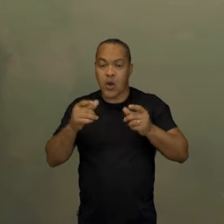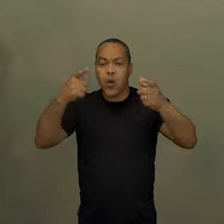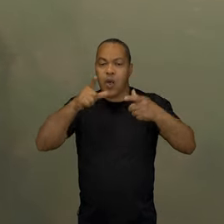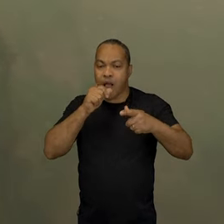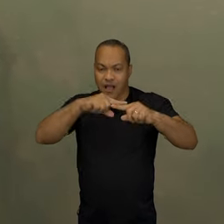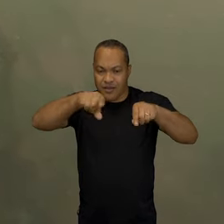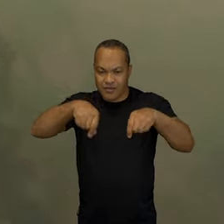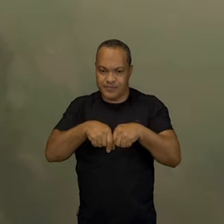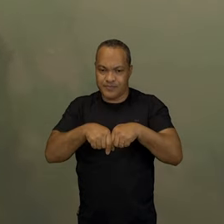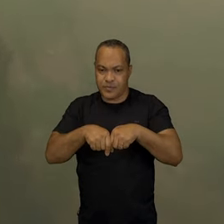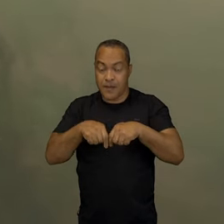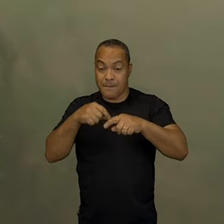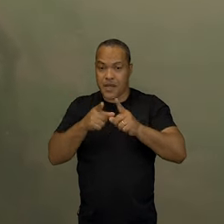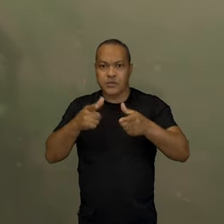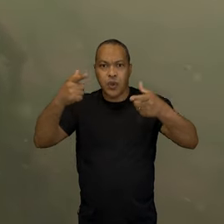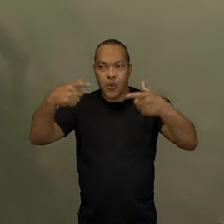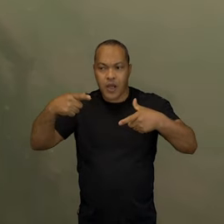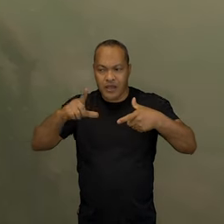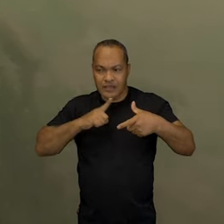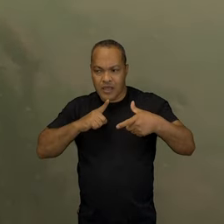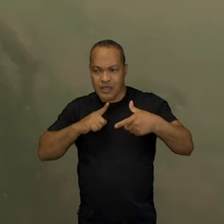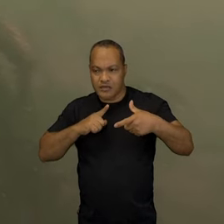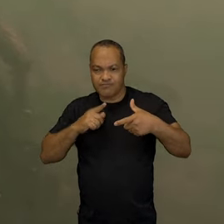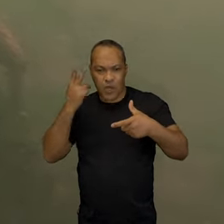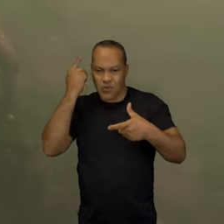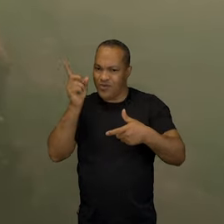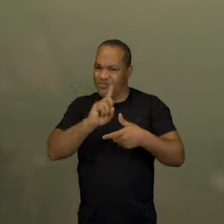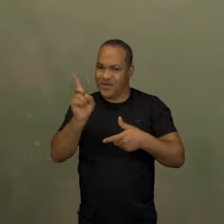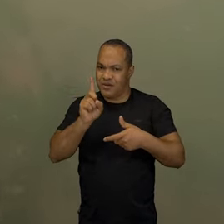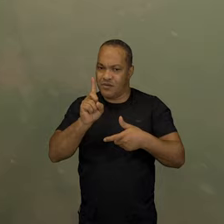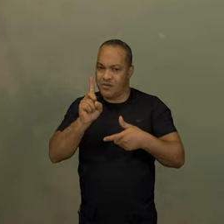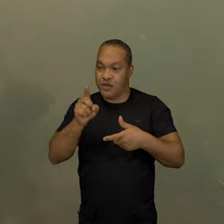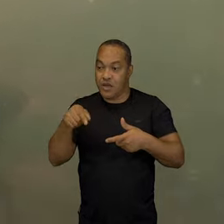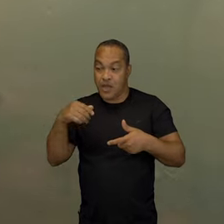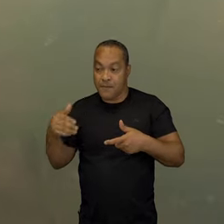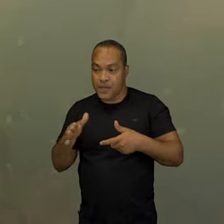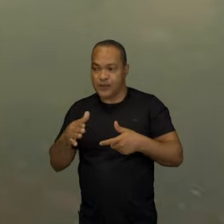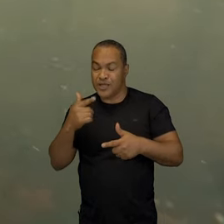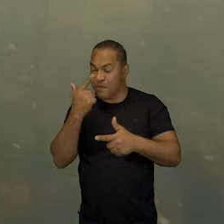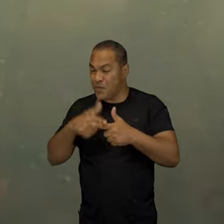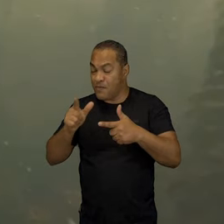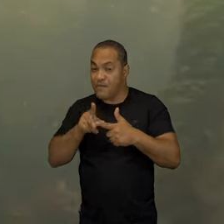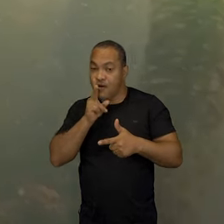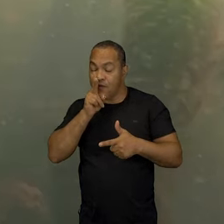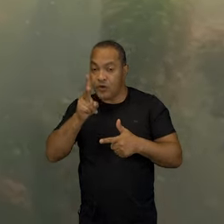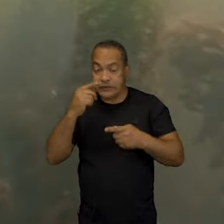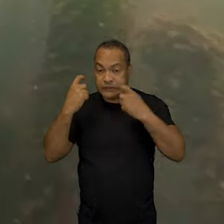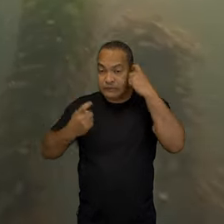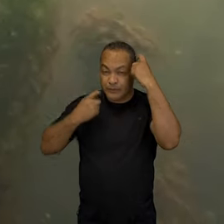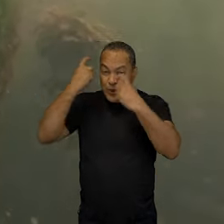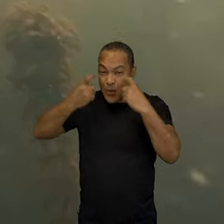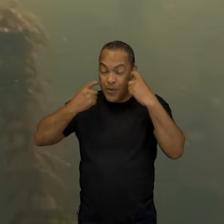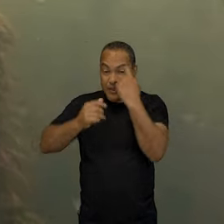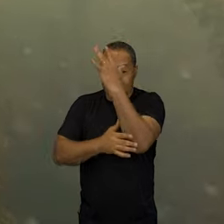reservatórios. Mas onde sua presença não é natural, essa espécie causa impactos preocupantes